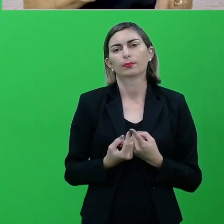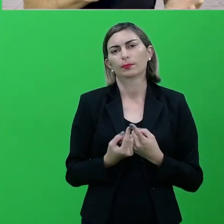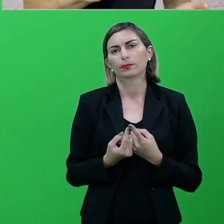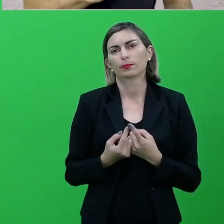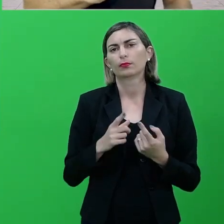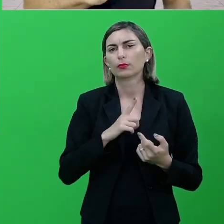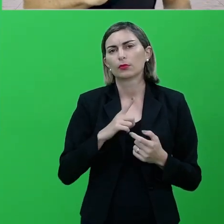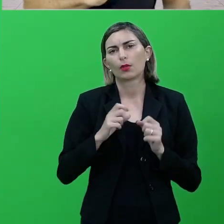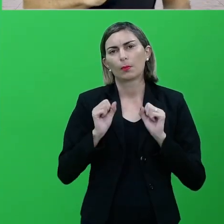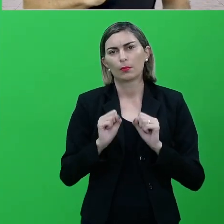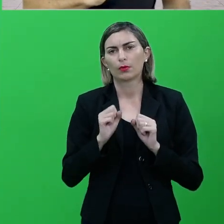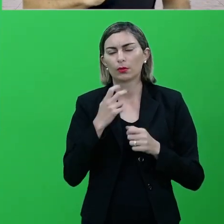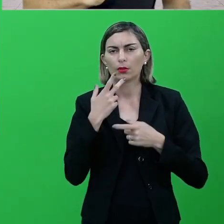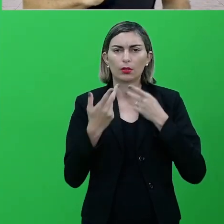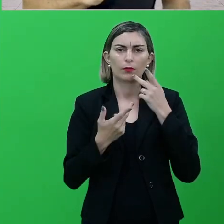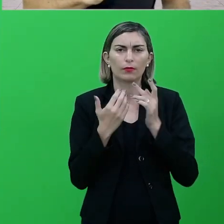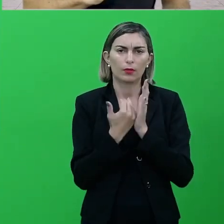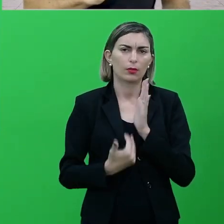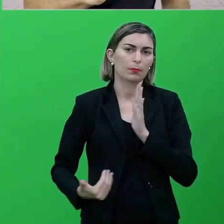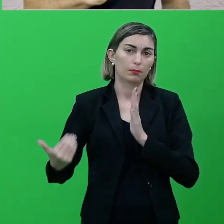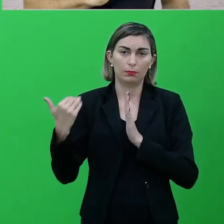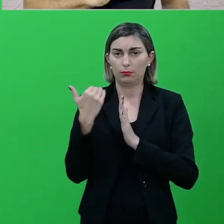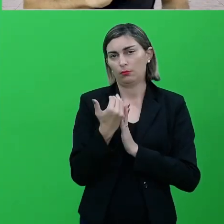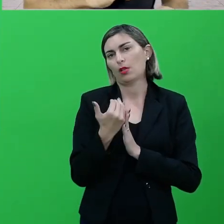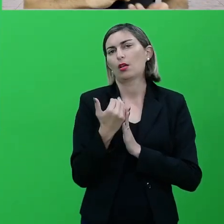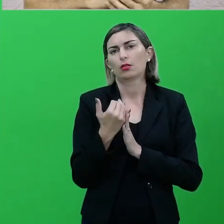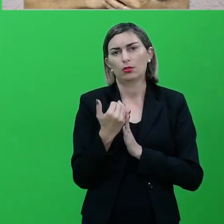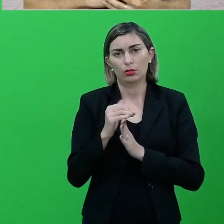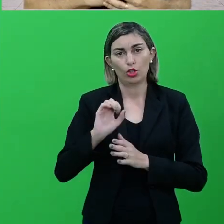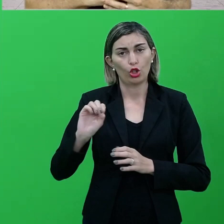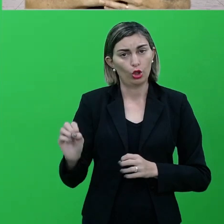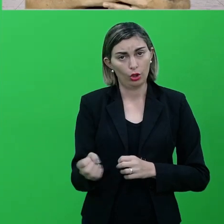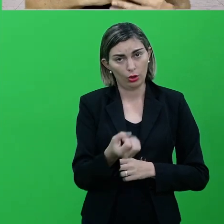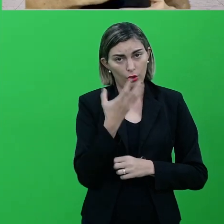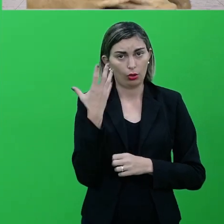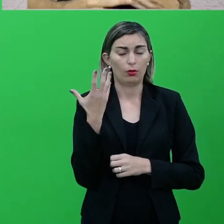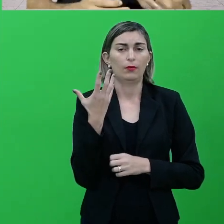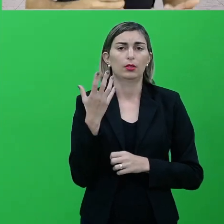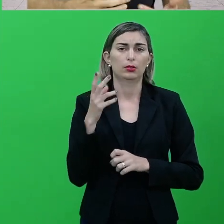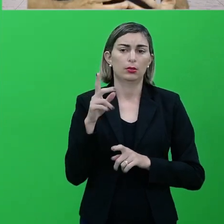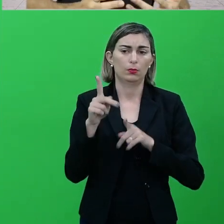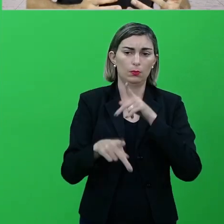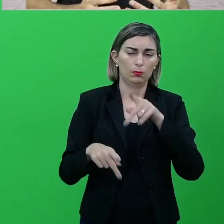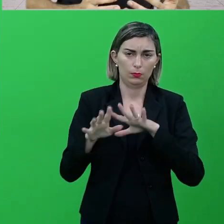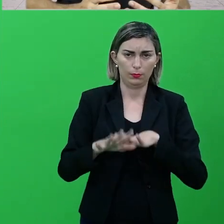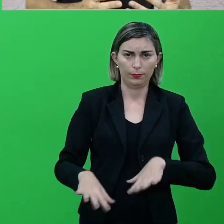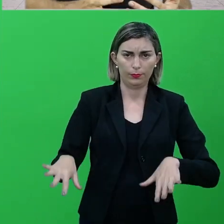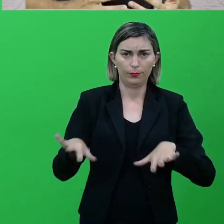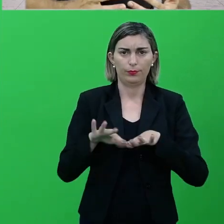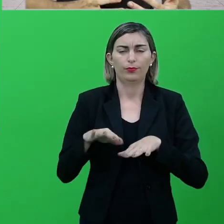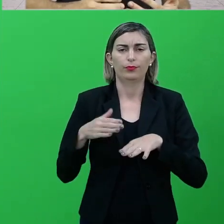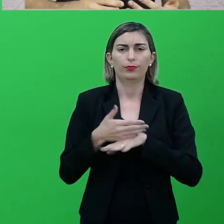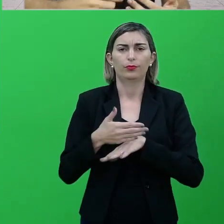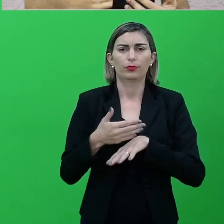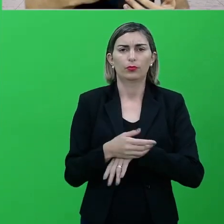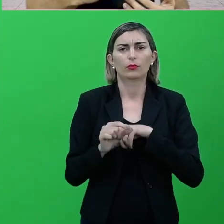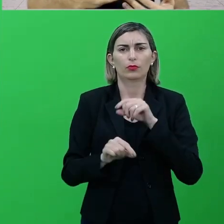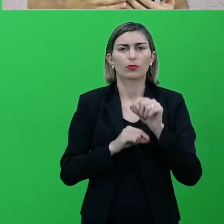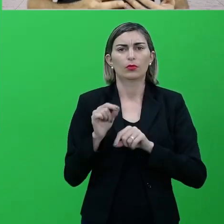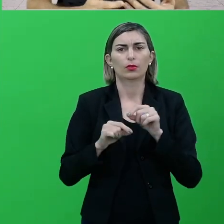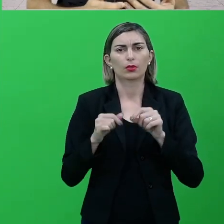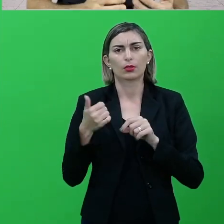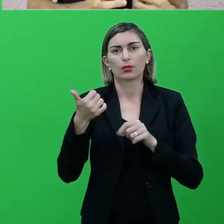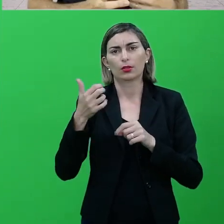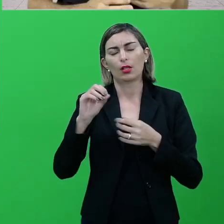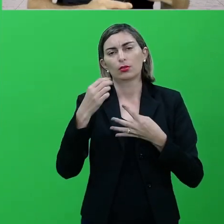A gente poderia falar um pouco mais, né, do índice de inovação pública, né, mas aí a gente precisaria entrar um pouco na questão dos